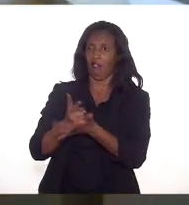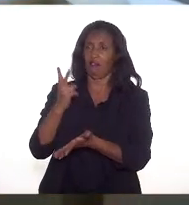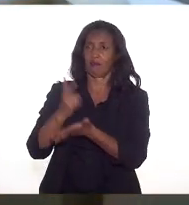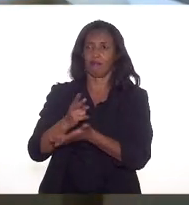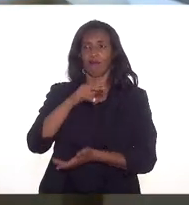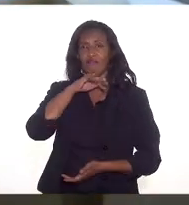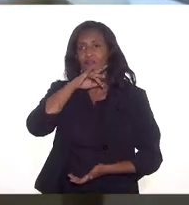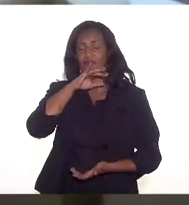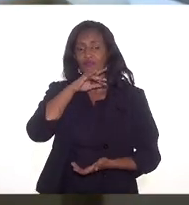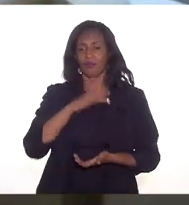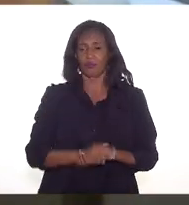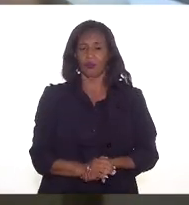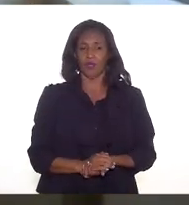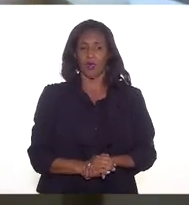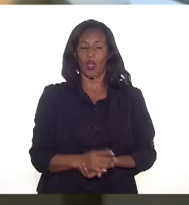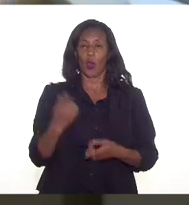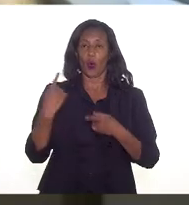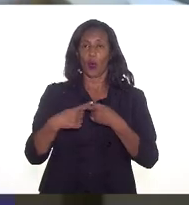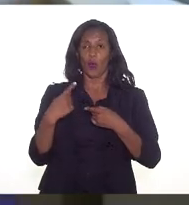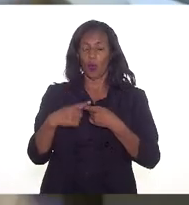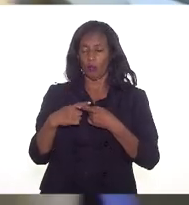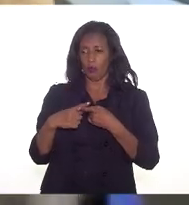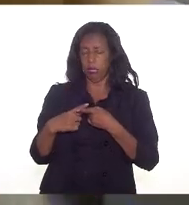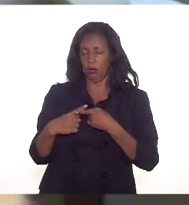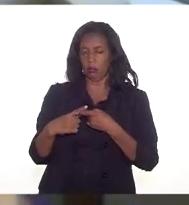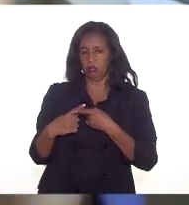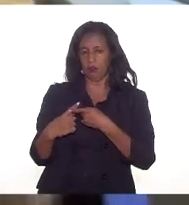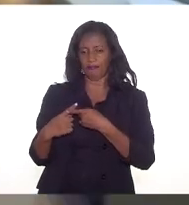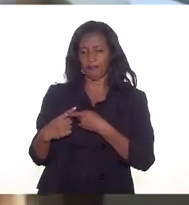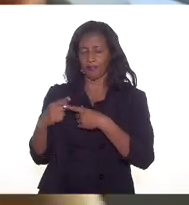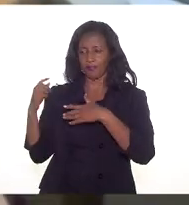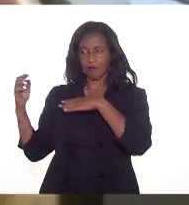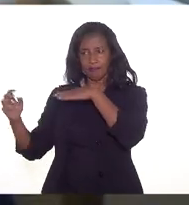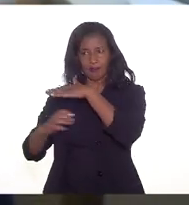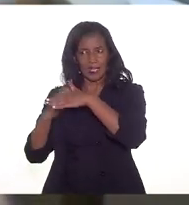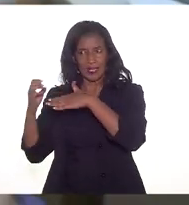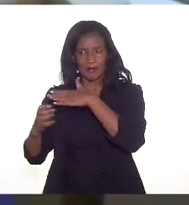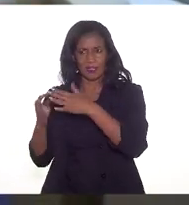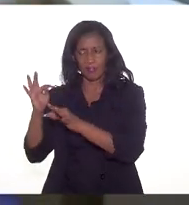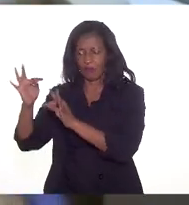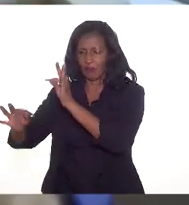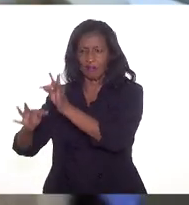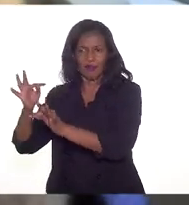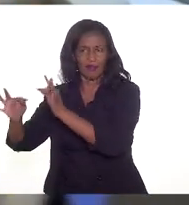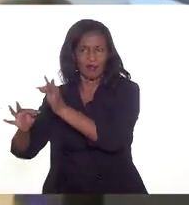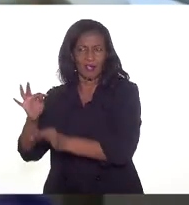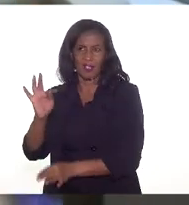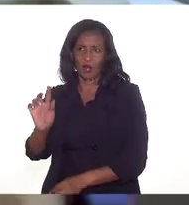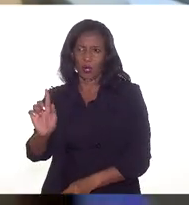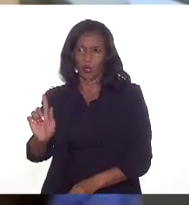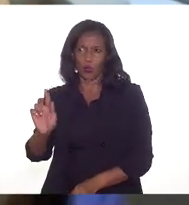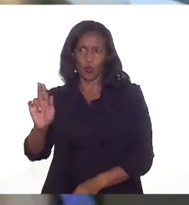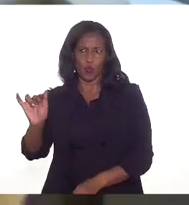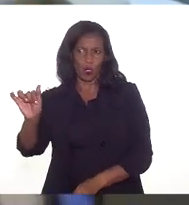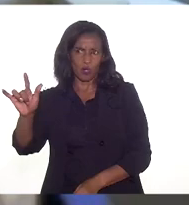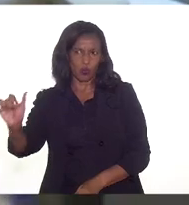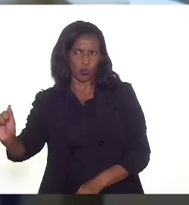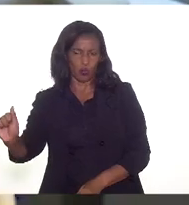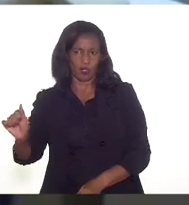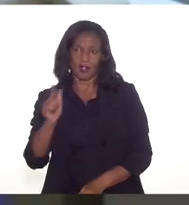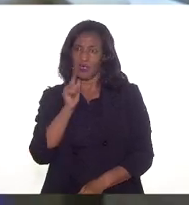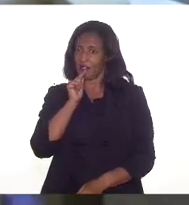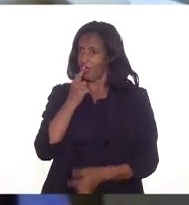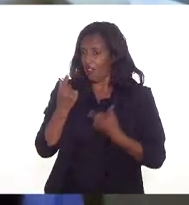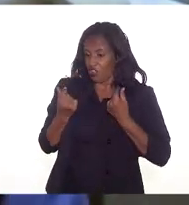qualidade, porque o investidor não vai investir no Guandu e a SEDAI não tem mais dinheiro, porque não vai ter mais lucro